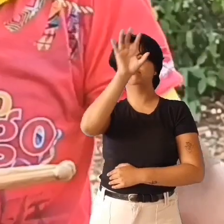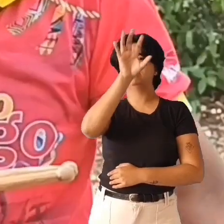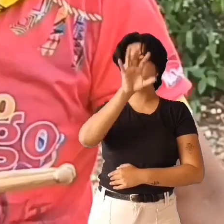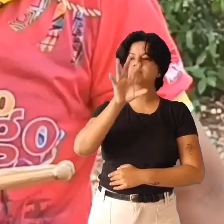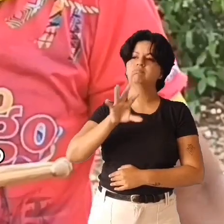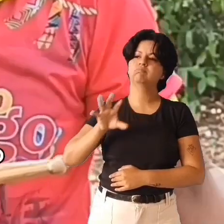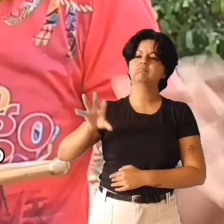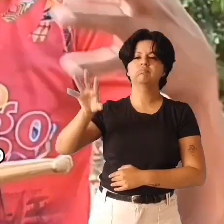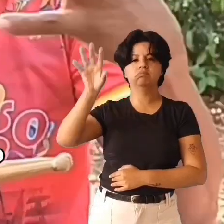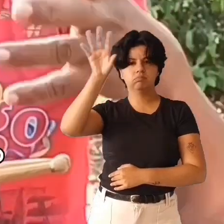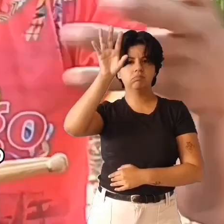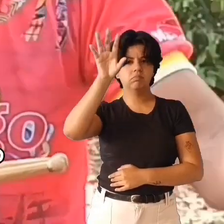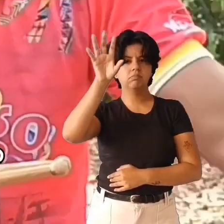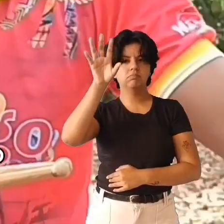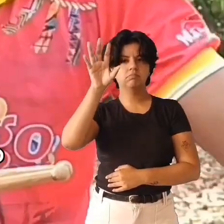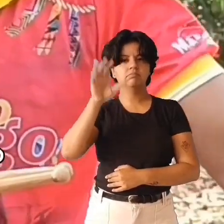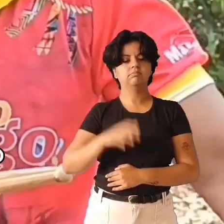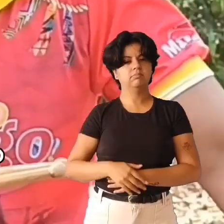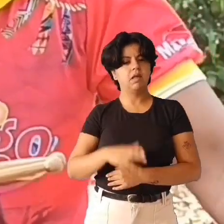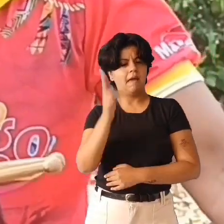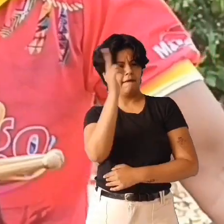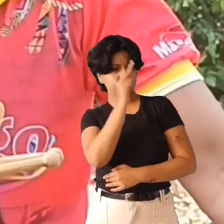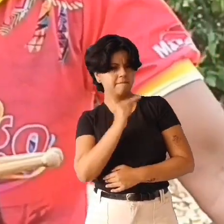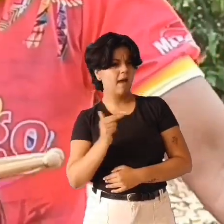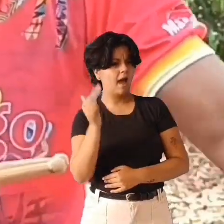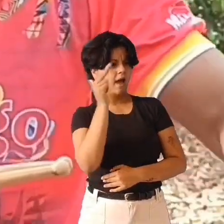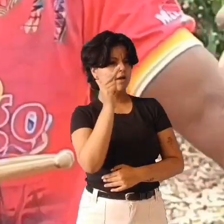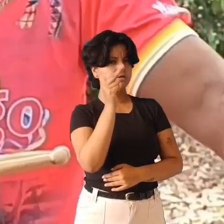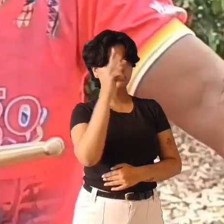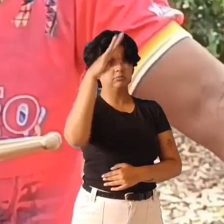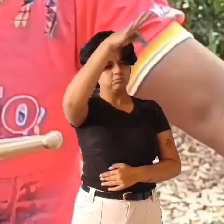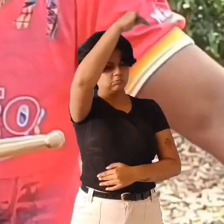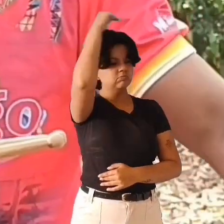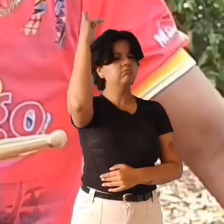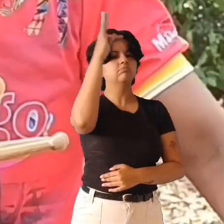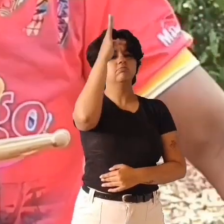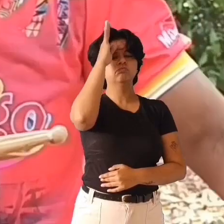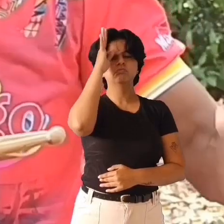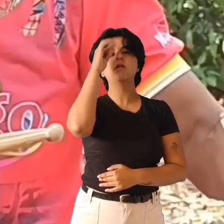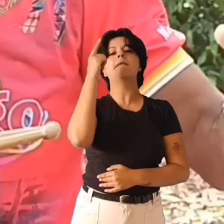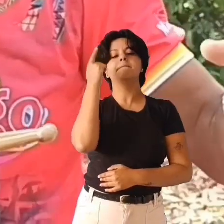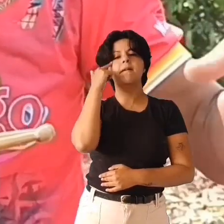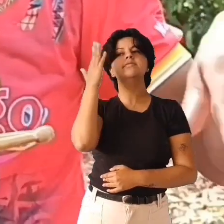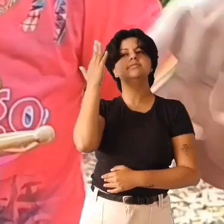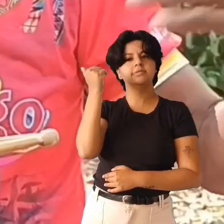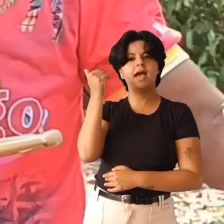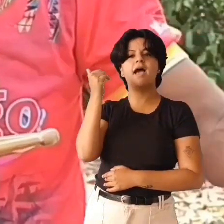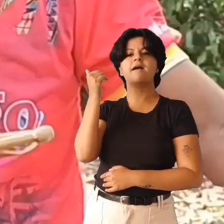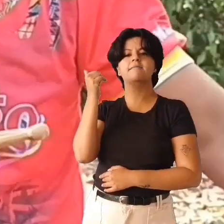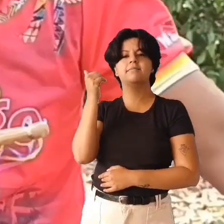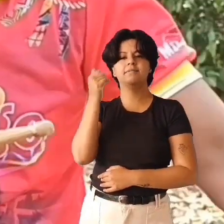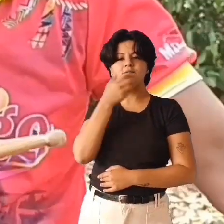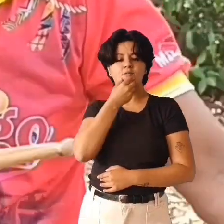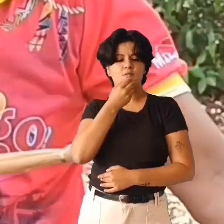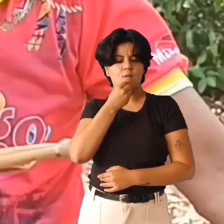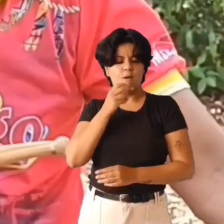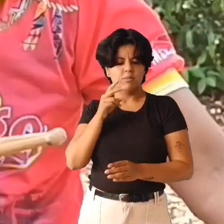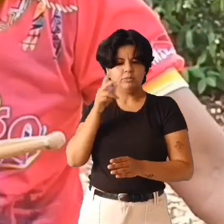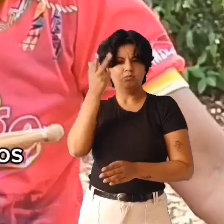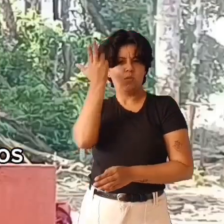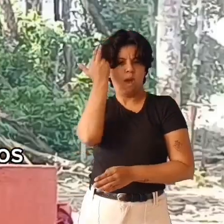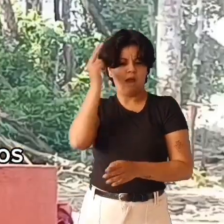Pirinópolis, ela não tem a figura de São Tiago, mas tem a cavalhada, que são as narrativas das batalhas entre mouros e